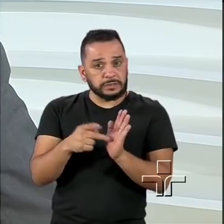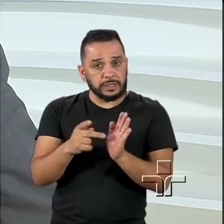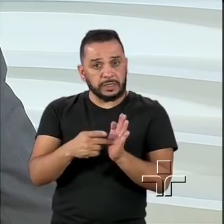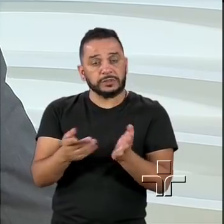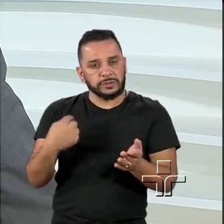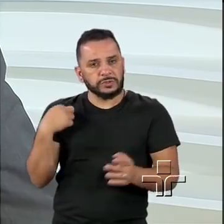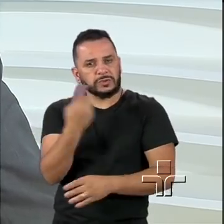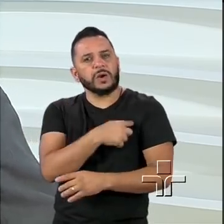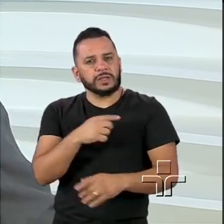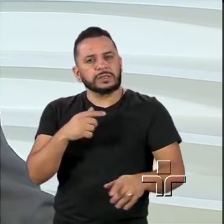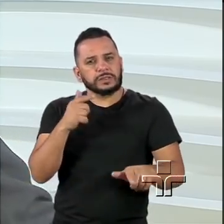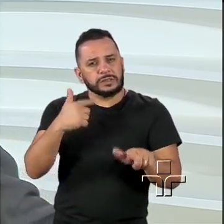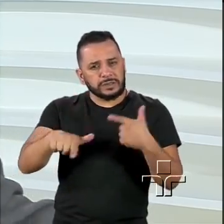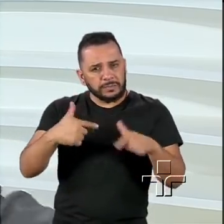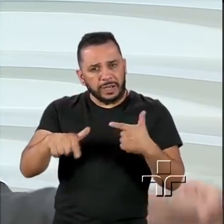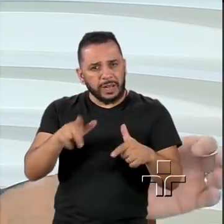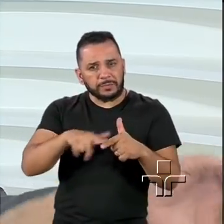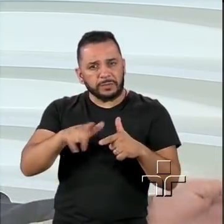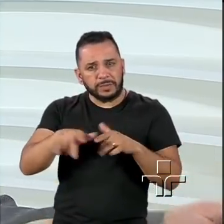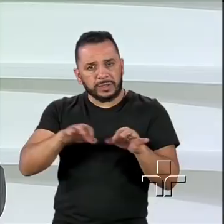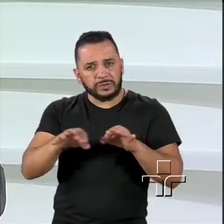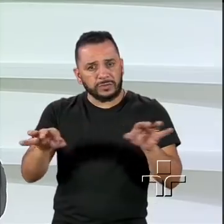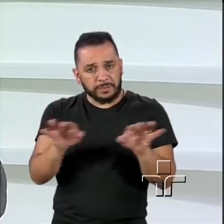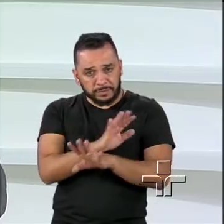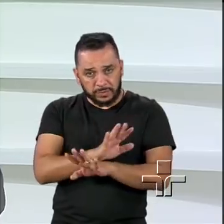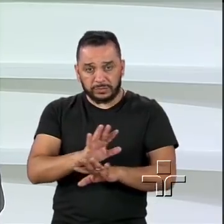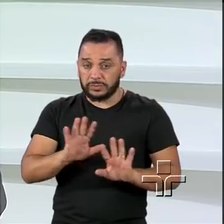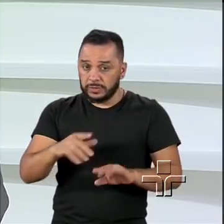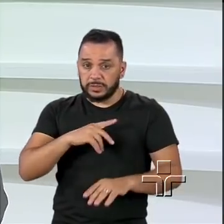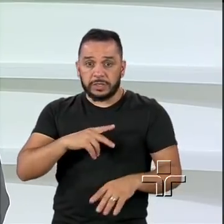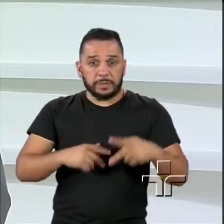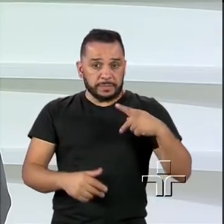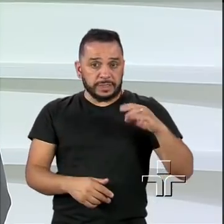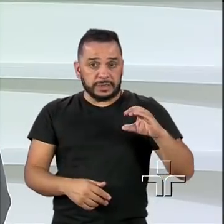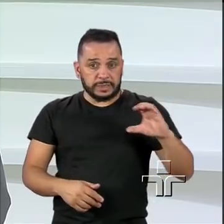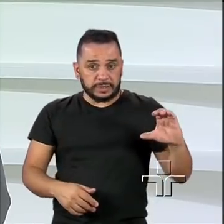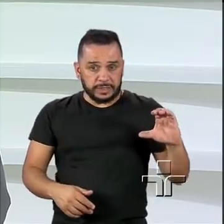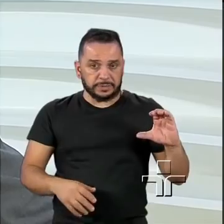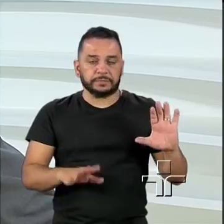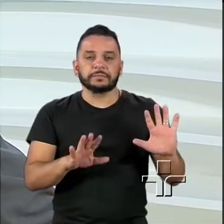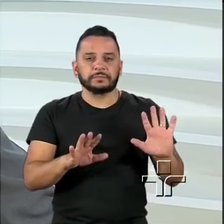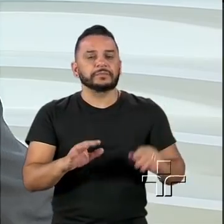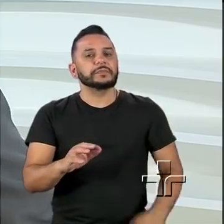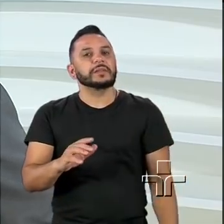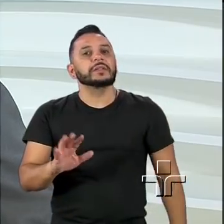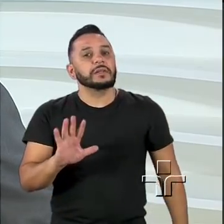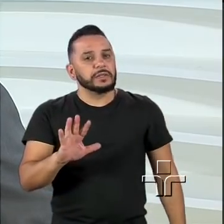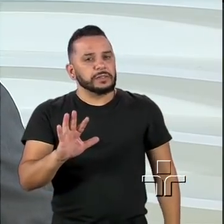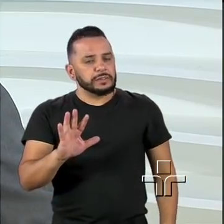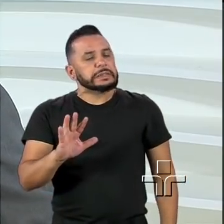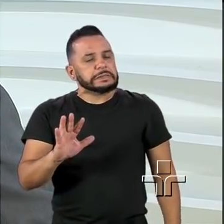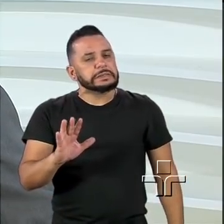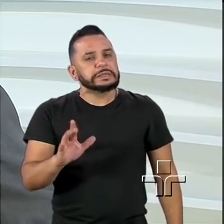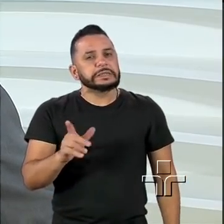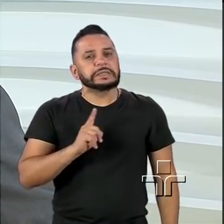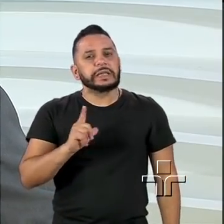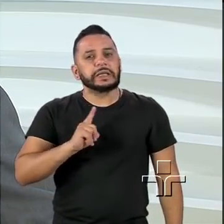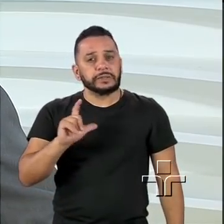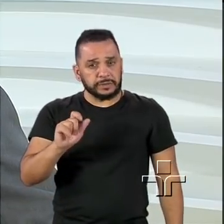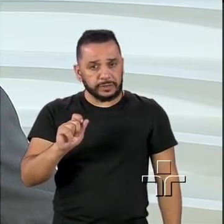vamos trabalhar fortemente nisso. Em relação ao PCC, nós temos aqui também o processo